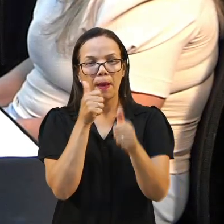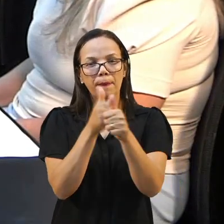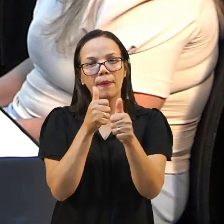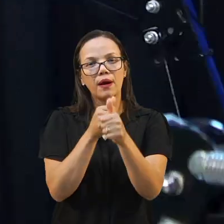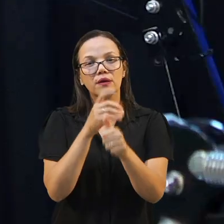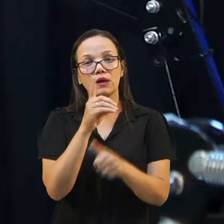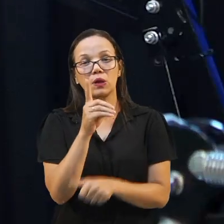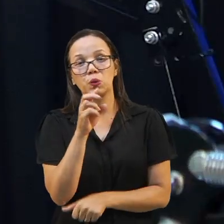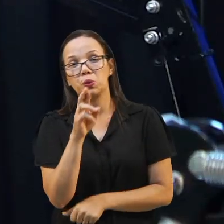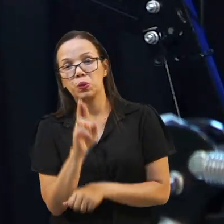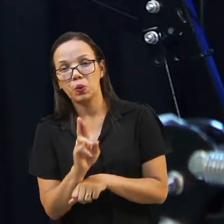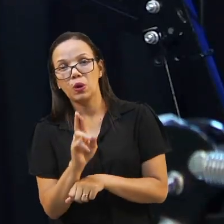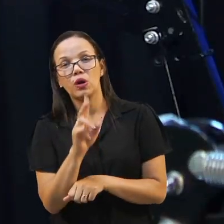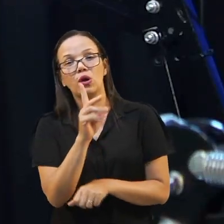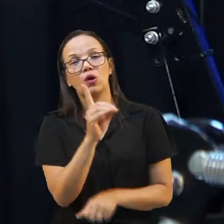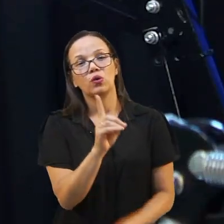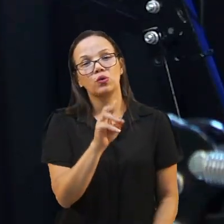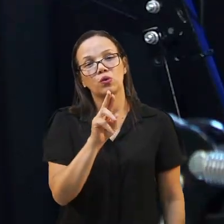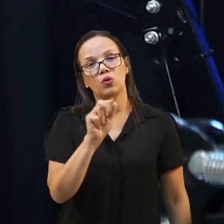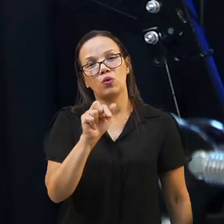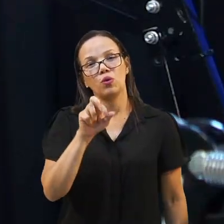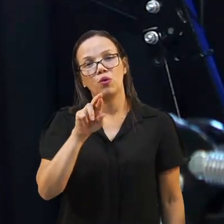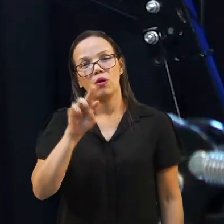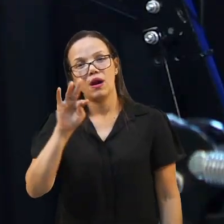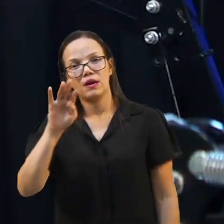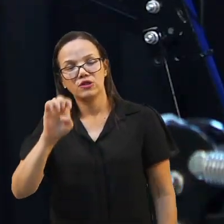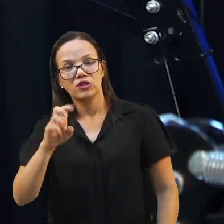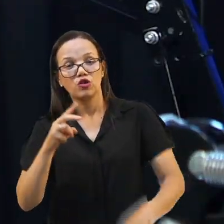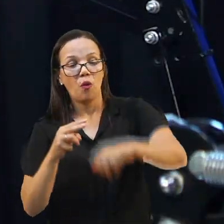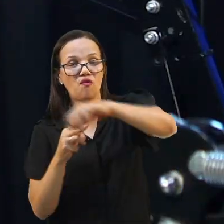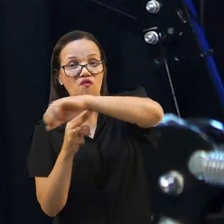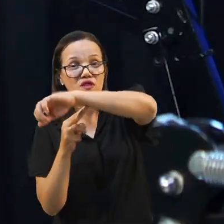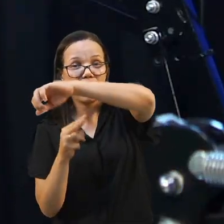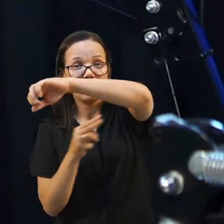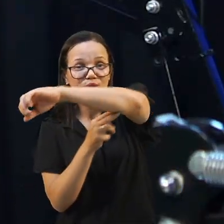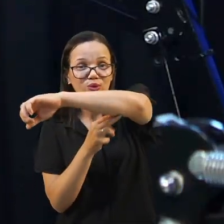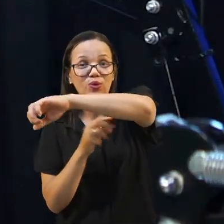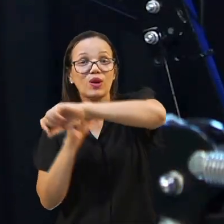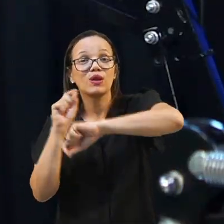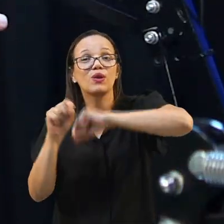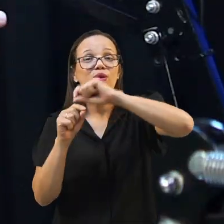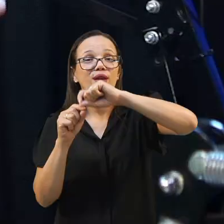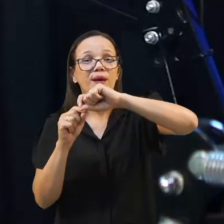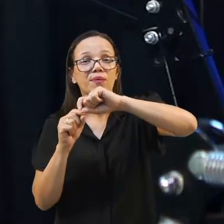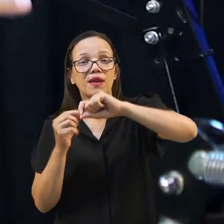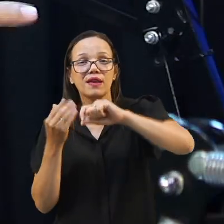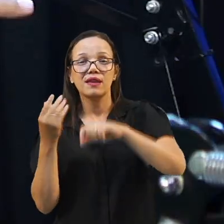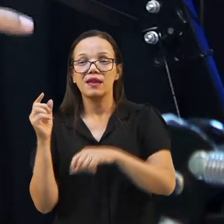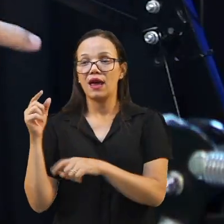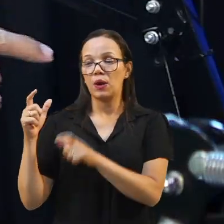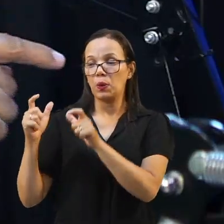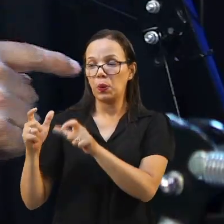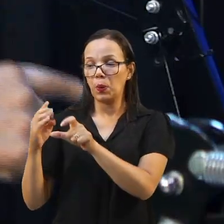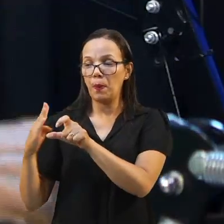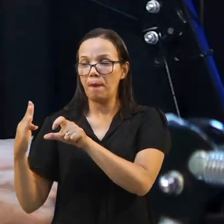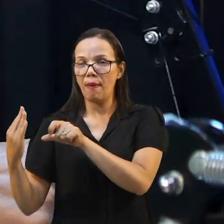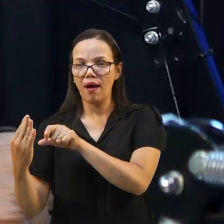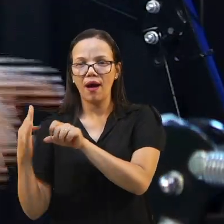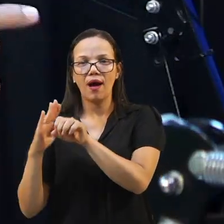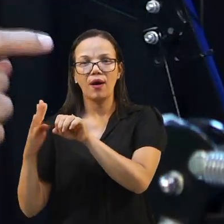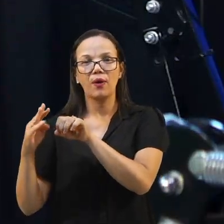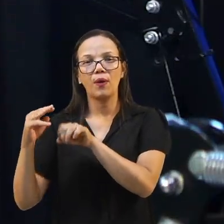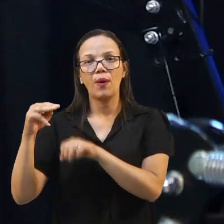Dr. Duarte tinha um pontilhão, um viaduto, sim, que atravessava do bairro